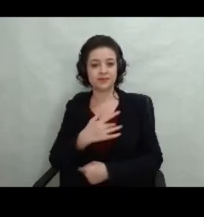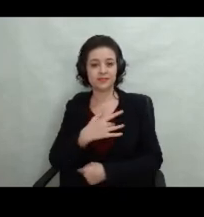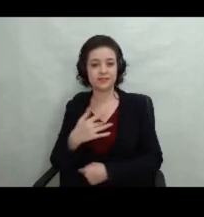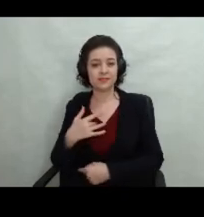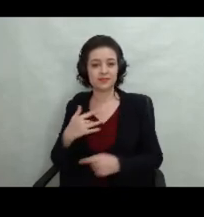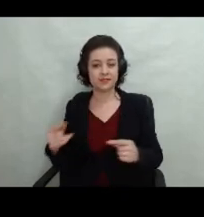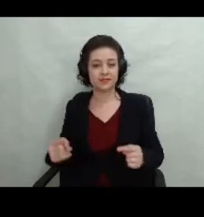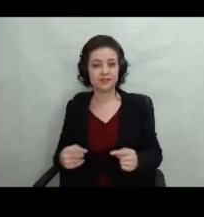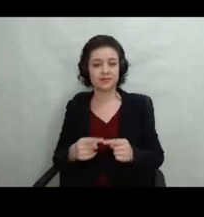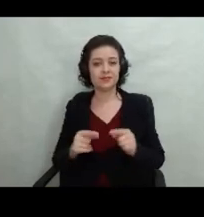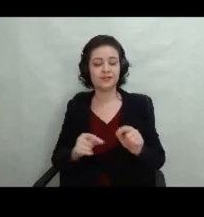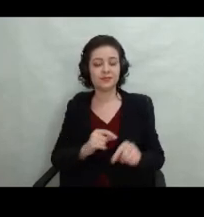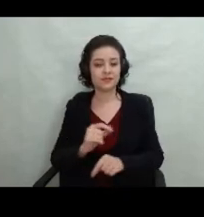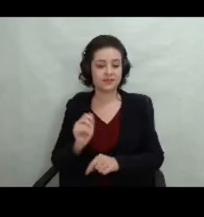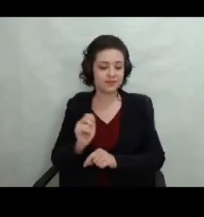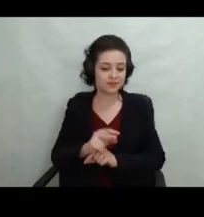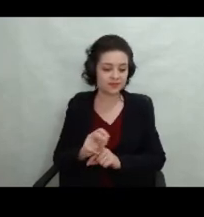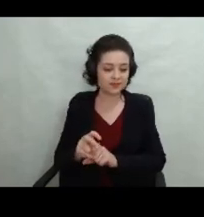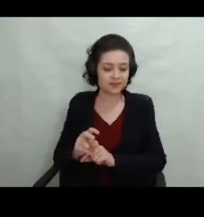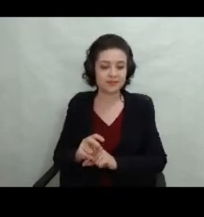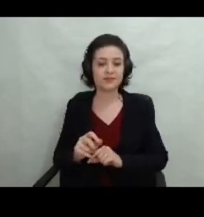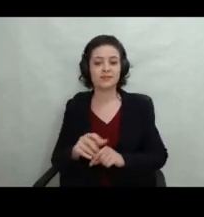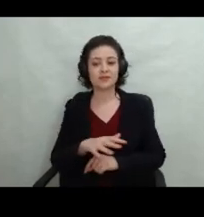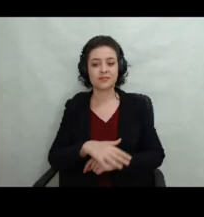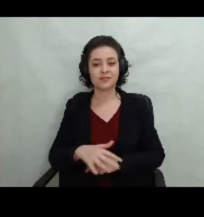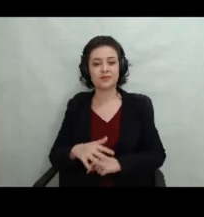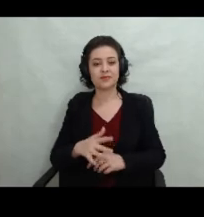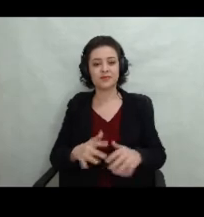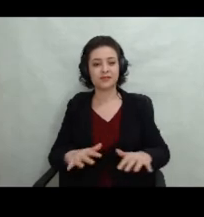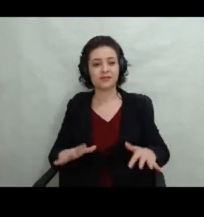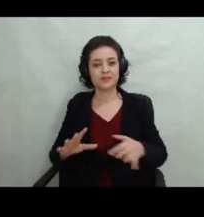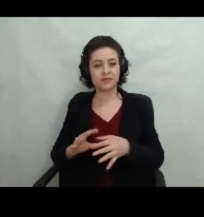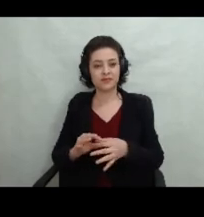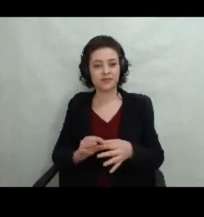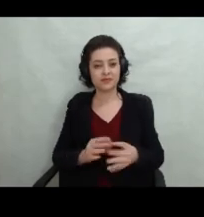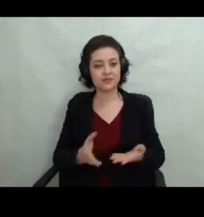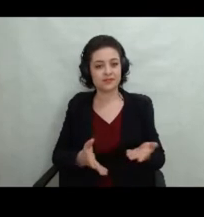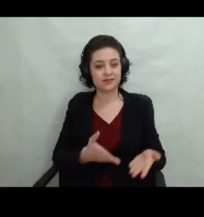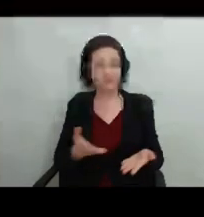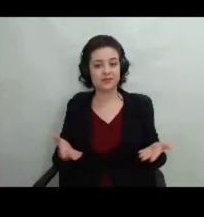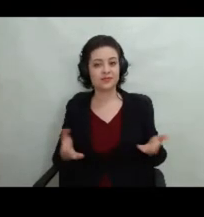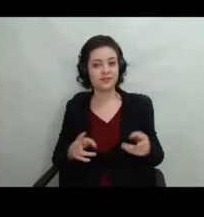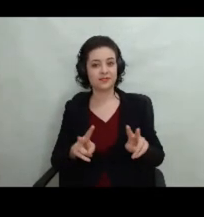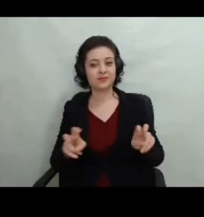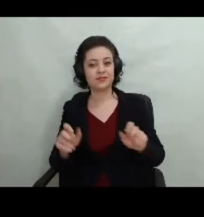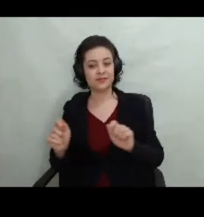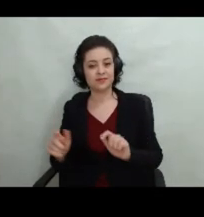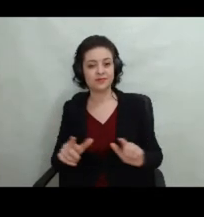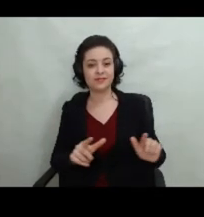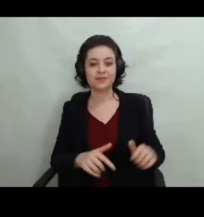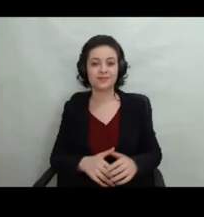contaminação dos ecossistemas marinhos, que é o que eu queria tratar um pouquinho agora, assim, por favor.